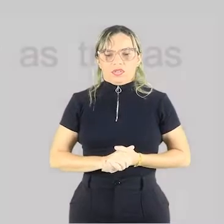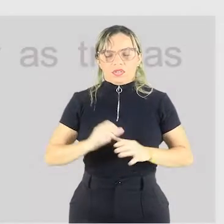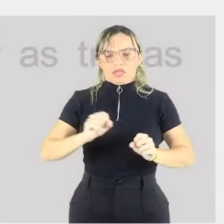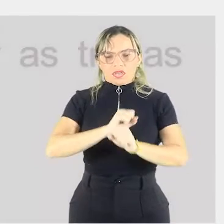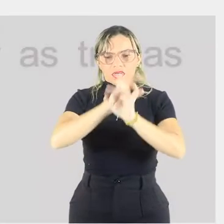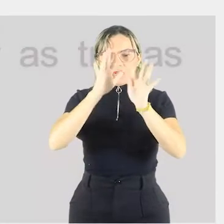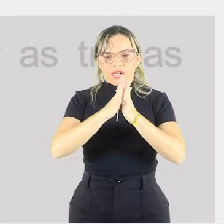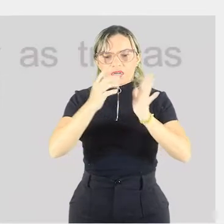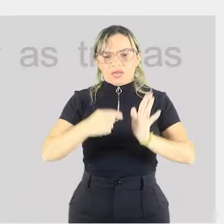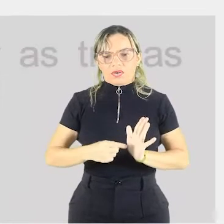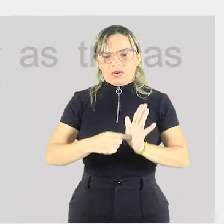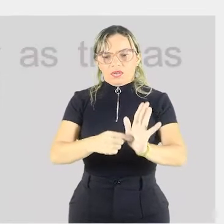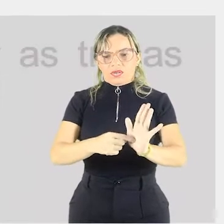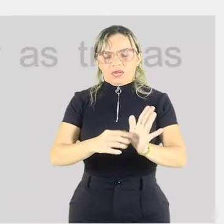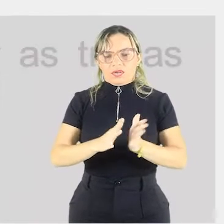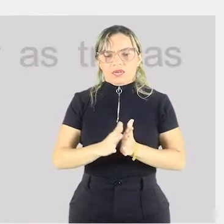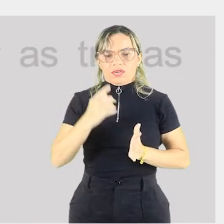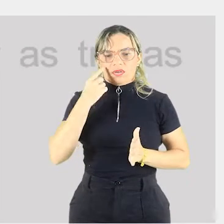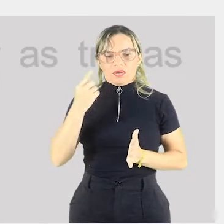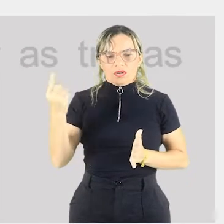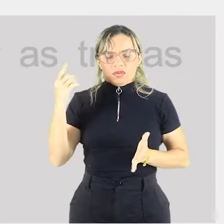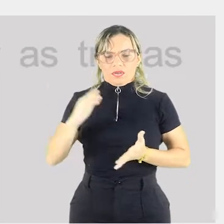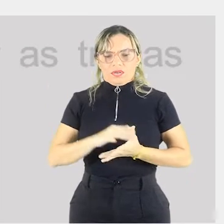que estava evidenciado em